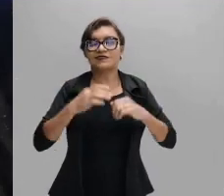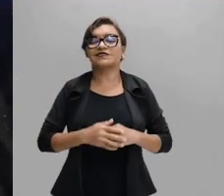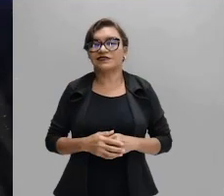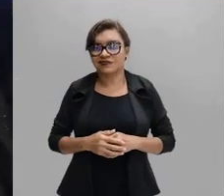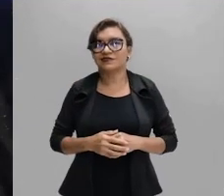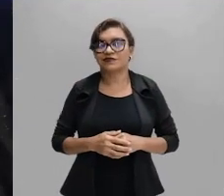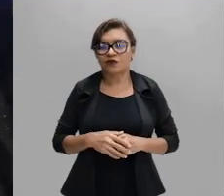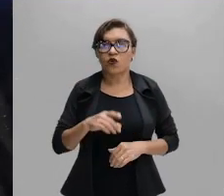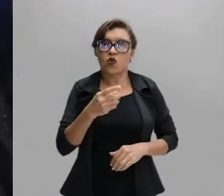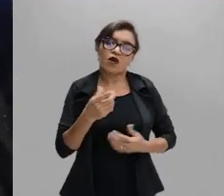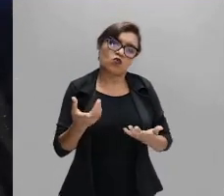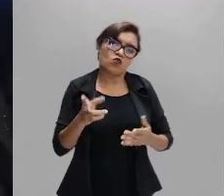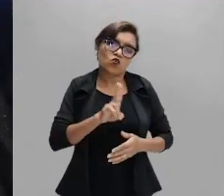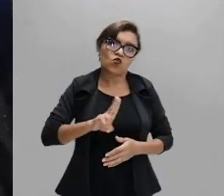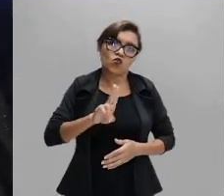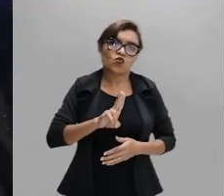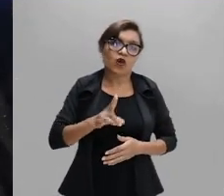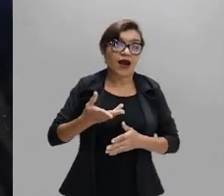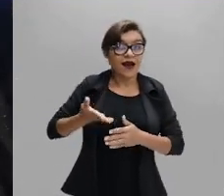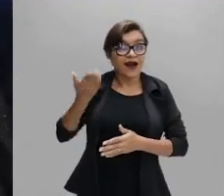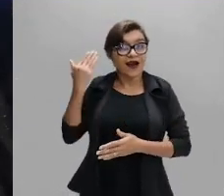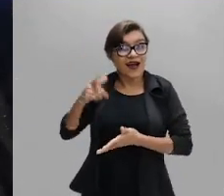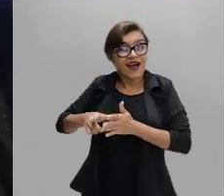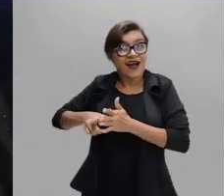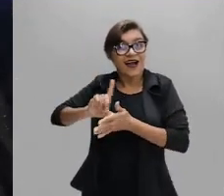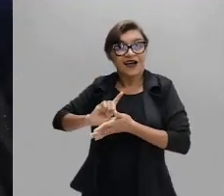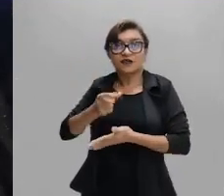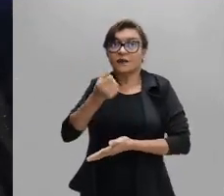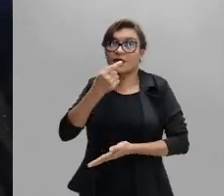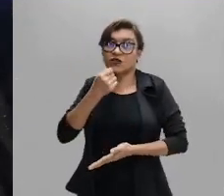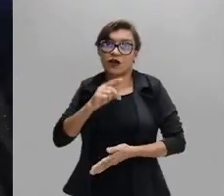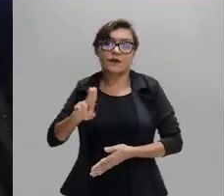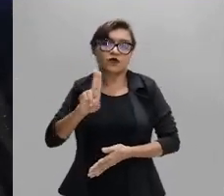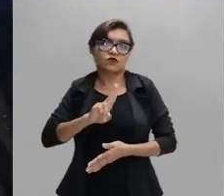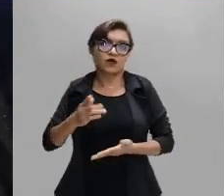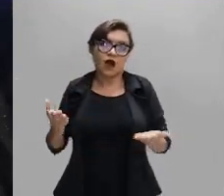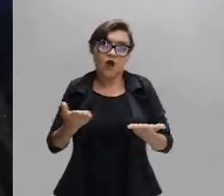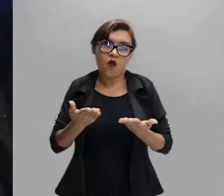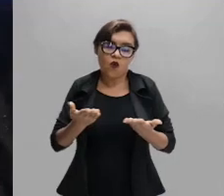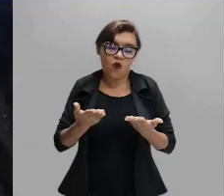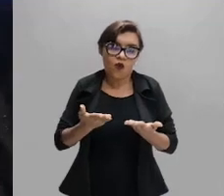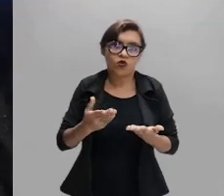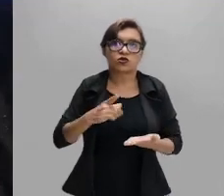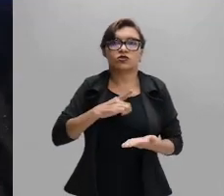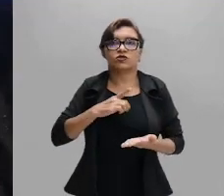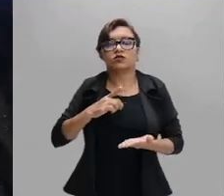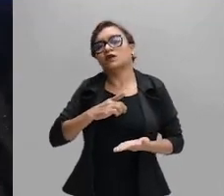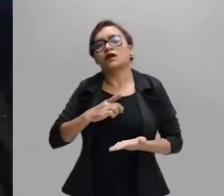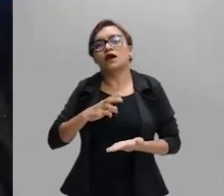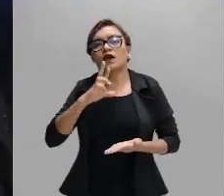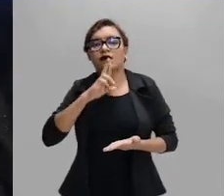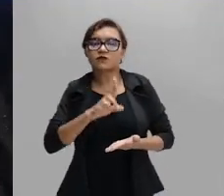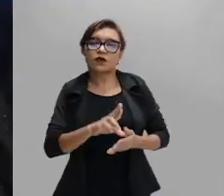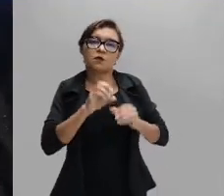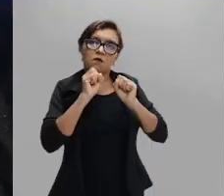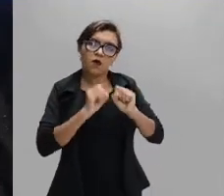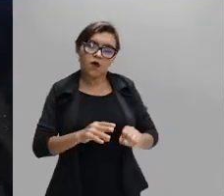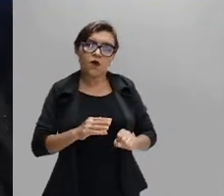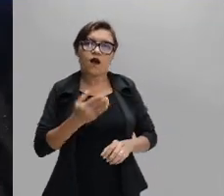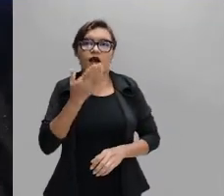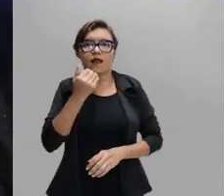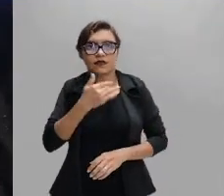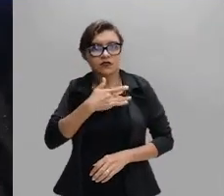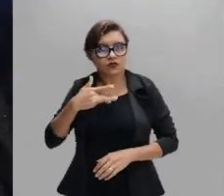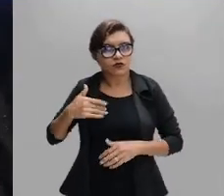com medicamentos. Só que antigamente ele era o quê? Sedentário. Hoje a gente já consegue ter o mesmo resultado através de quê? De uma